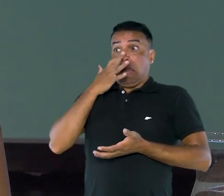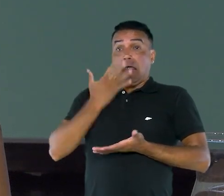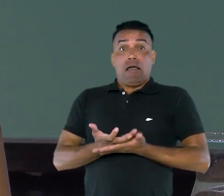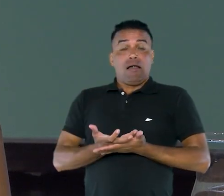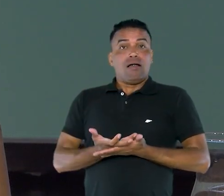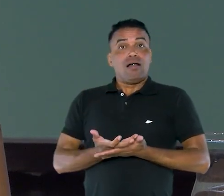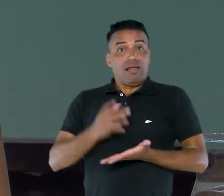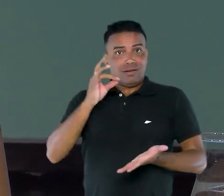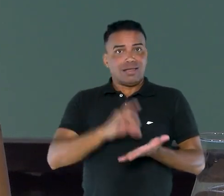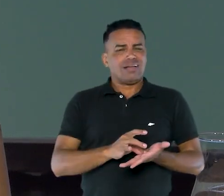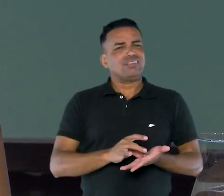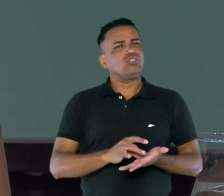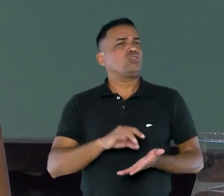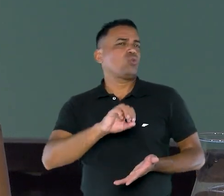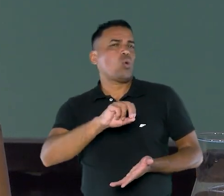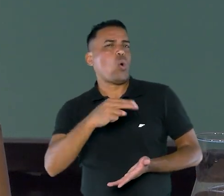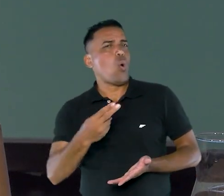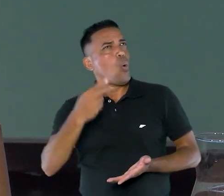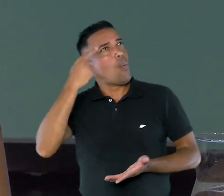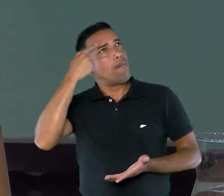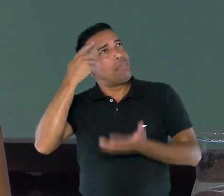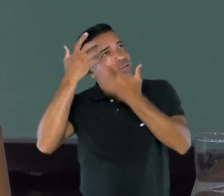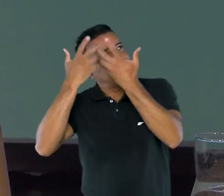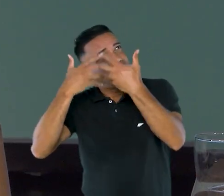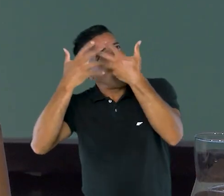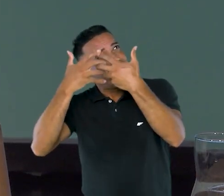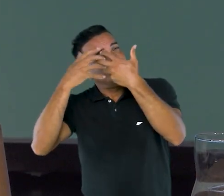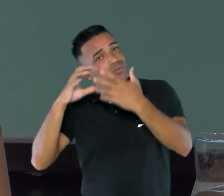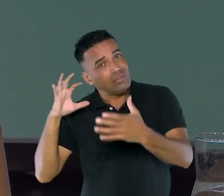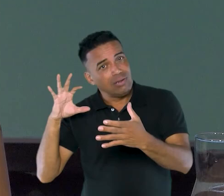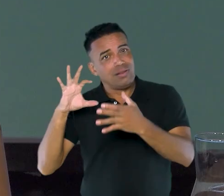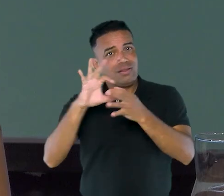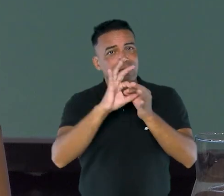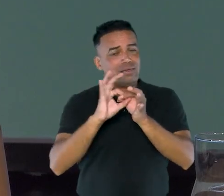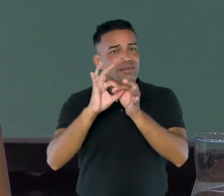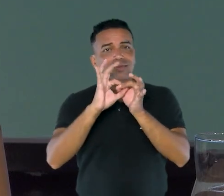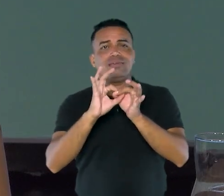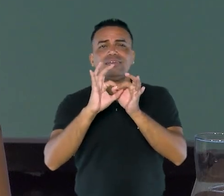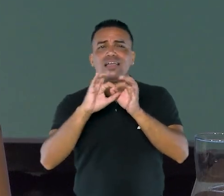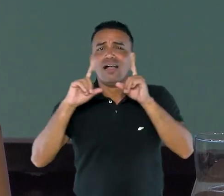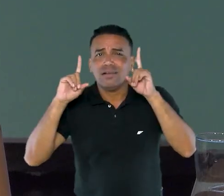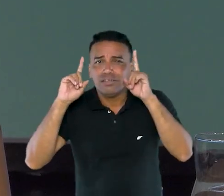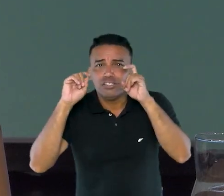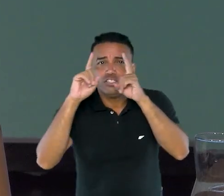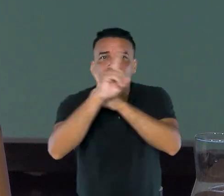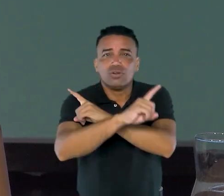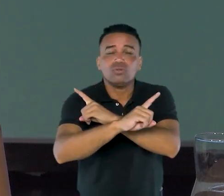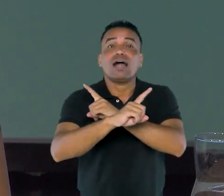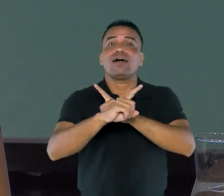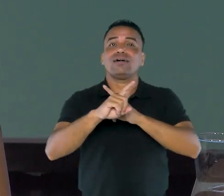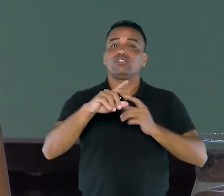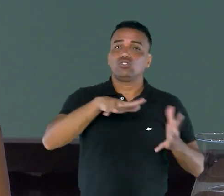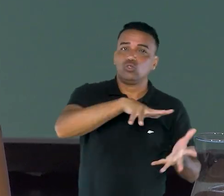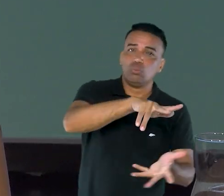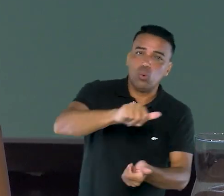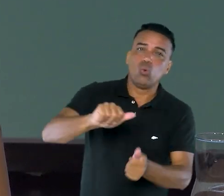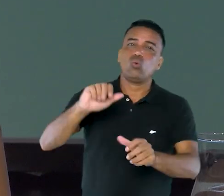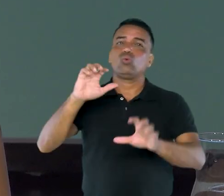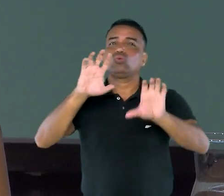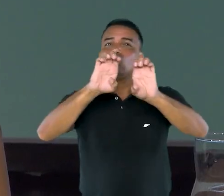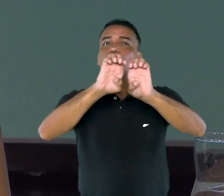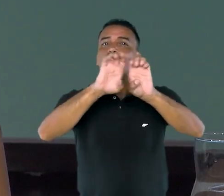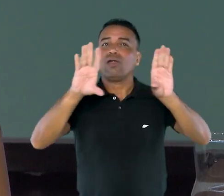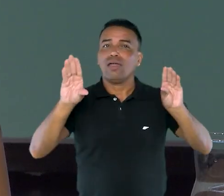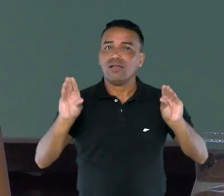realidade, e, minimamente, um pensamento que englobe a complexidade ecossistêmica,